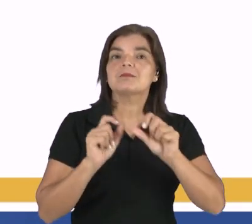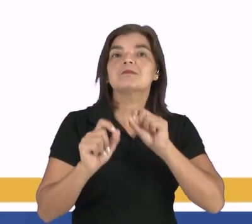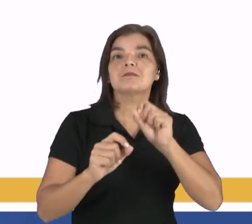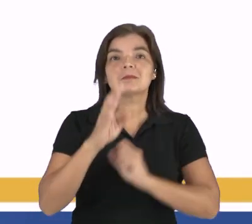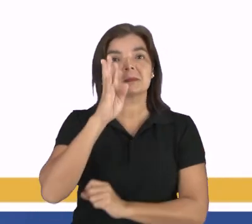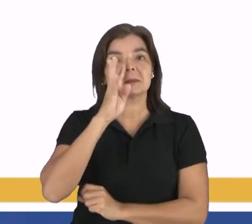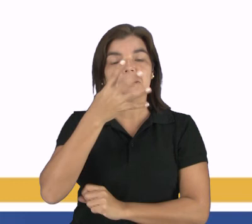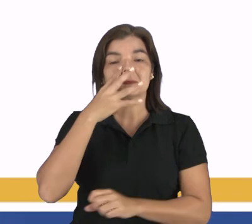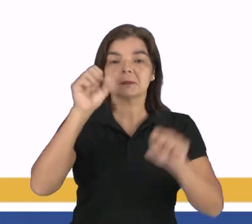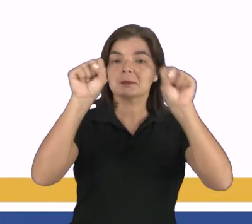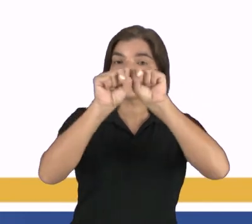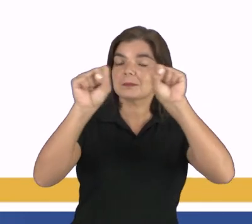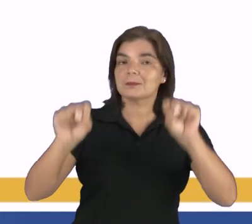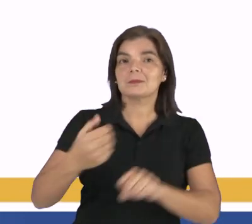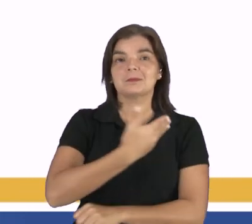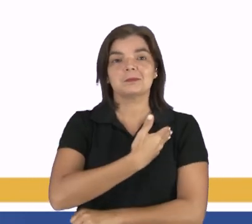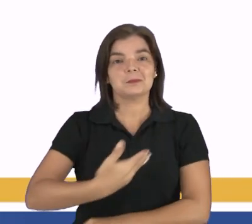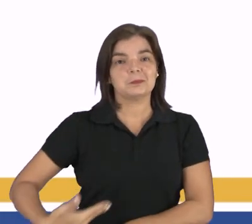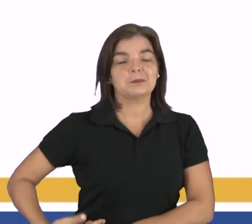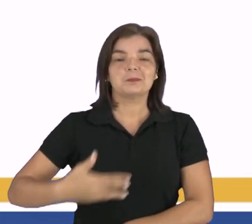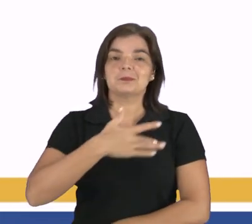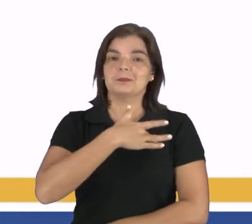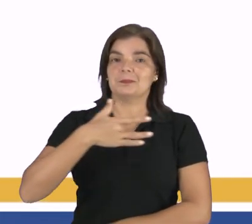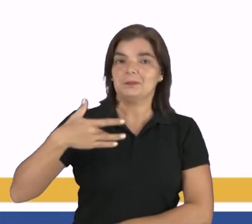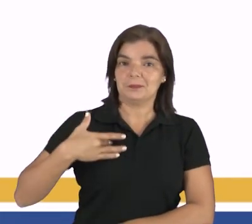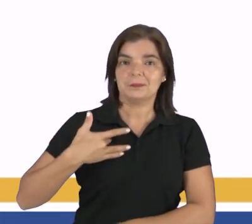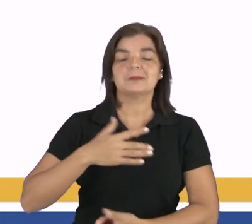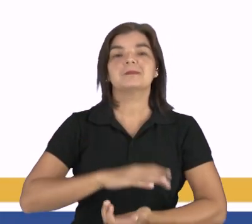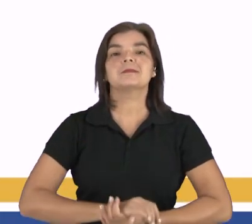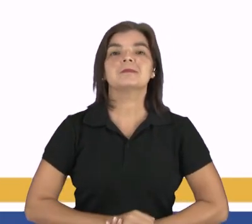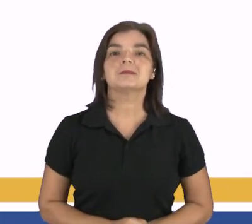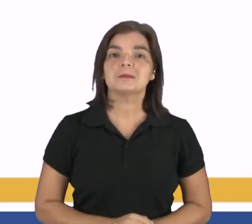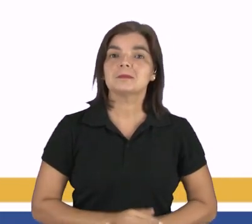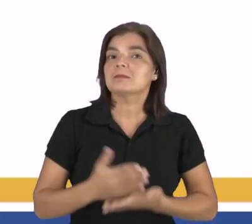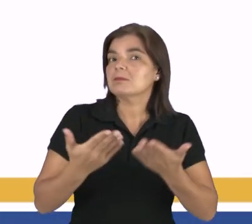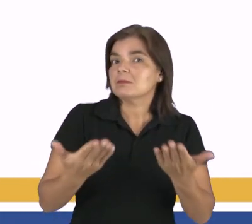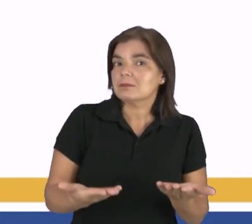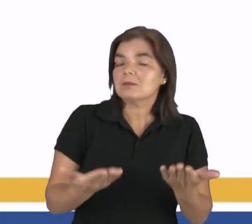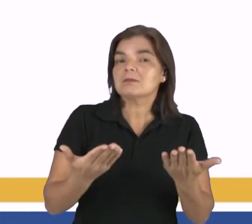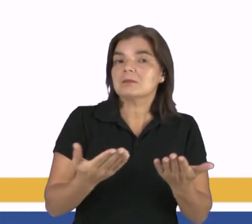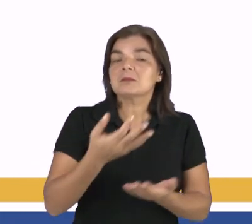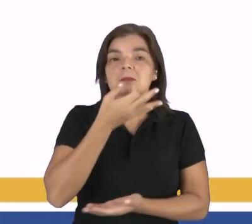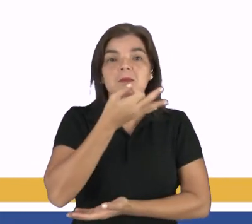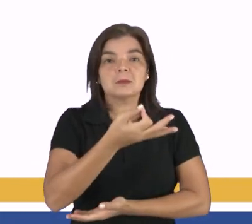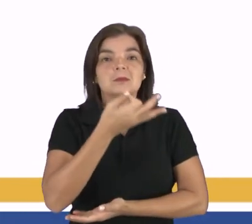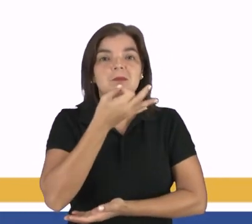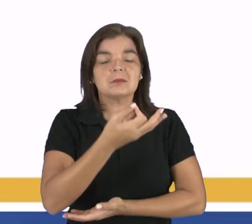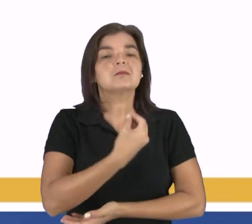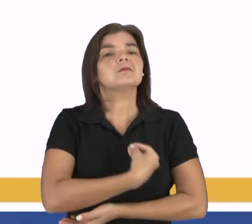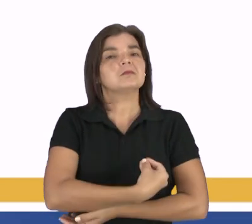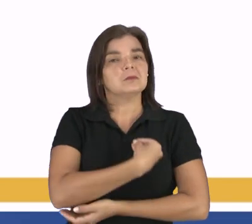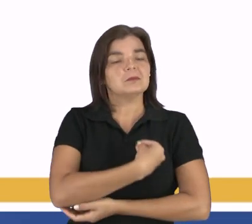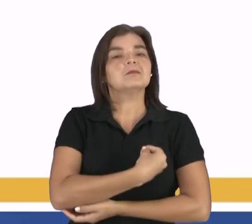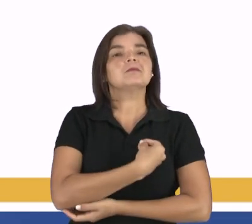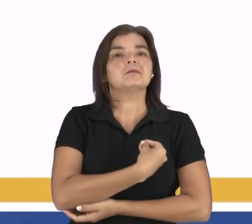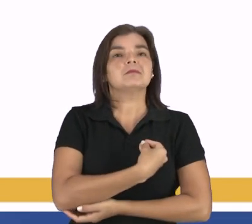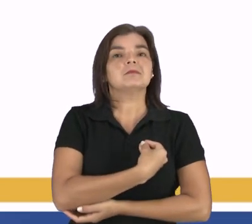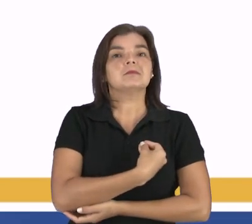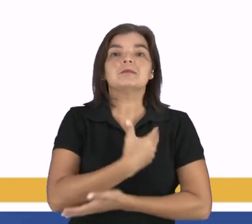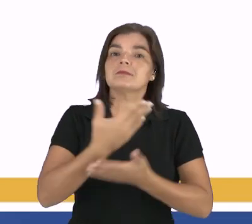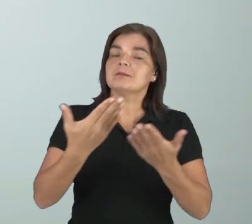charge é o quê? Criticar o sistema público de saúde. Então, a opinião está presente